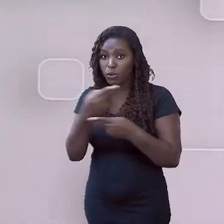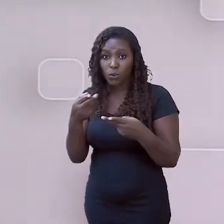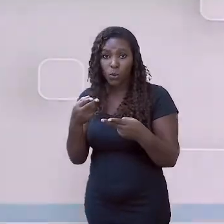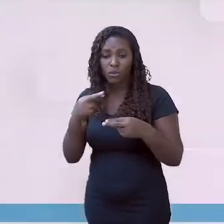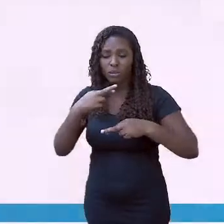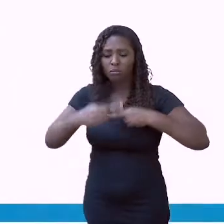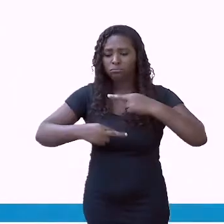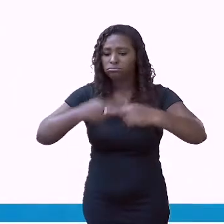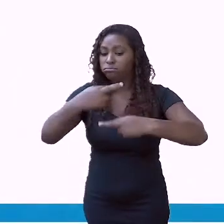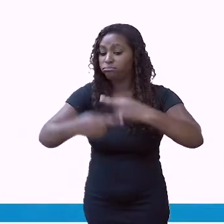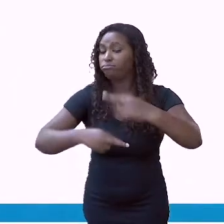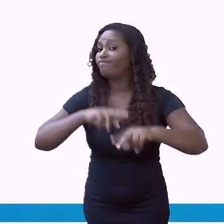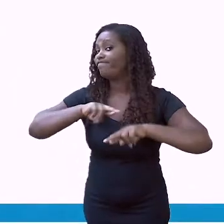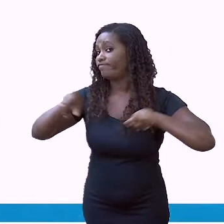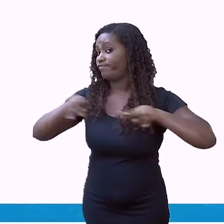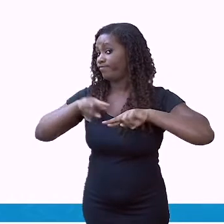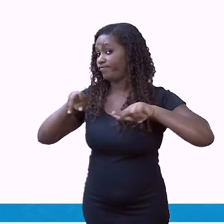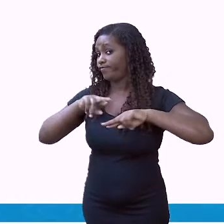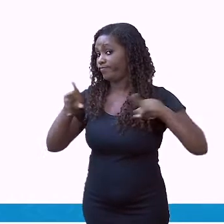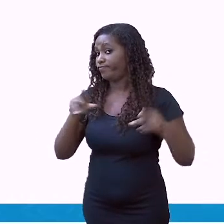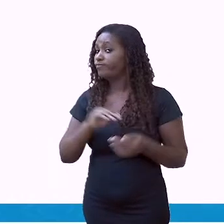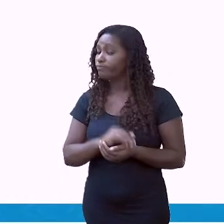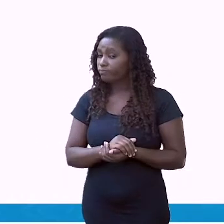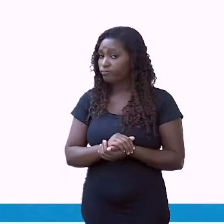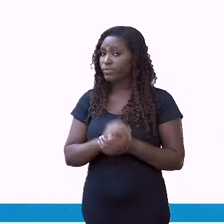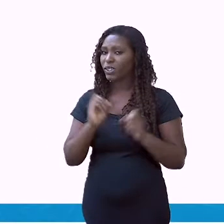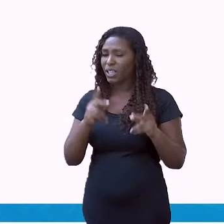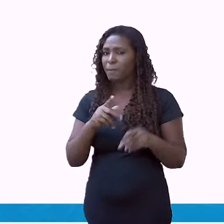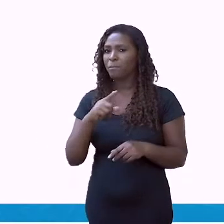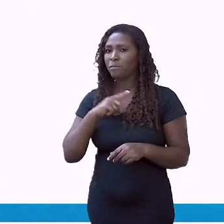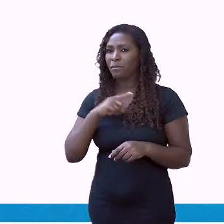Aí temos uma charge interessante.